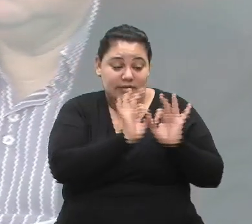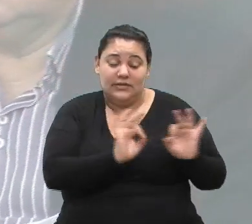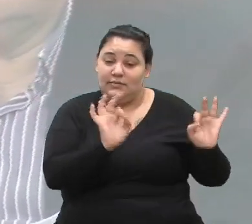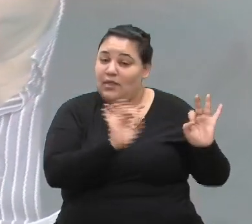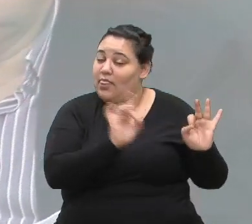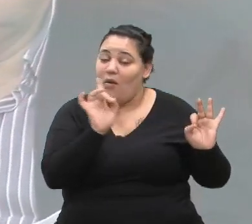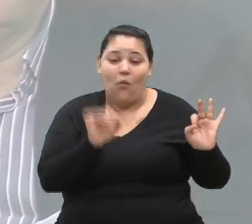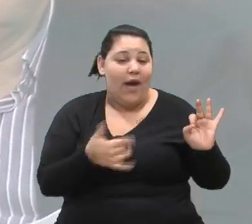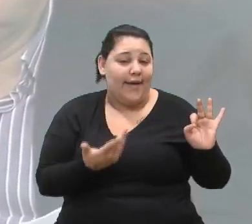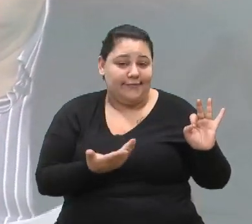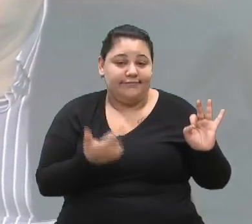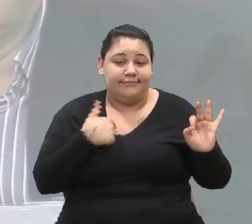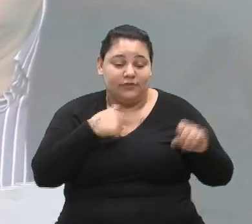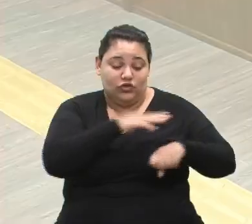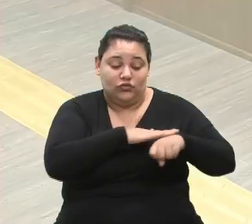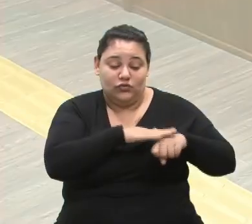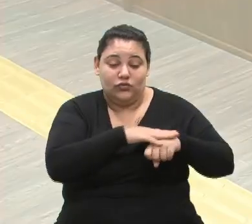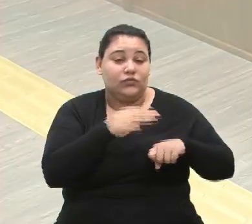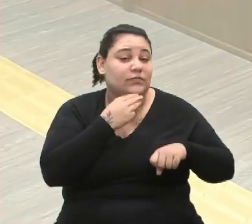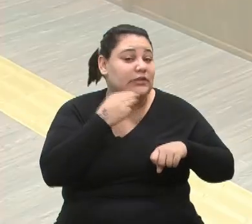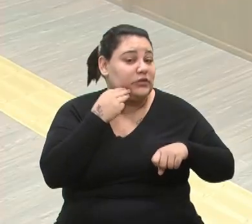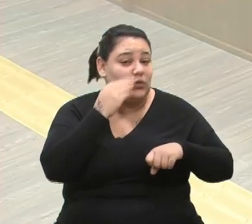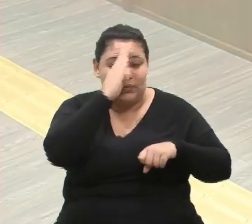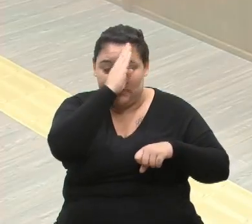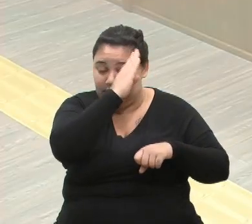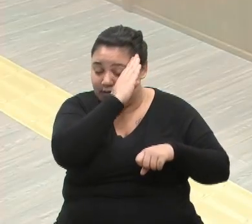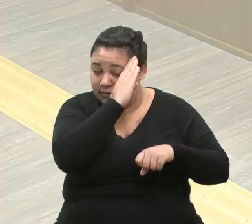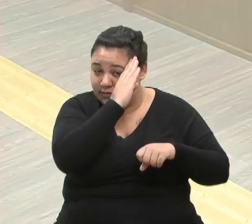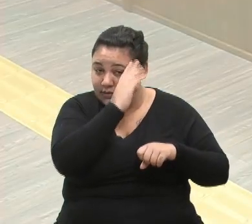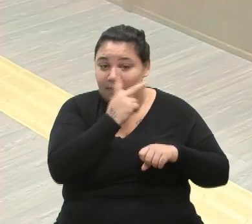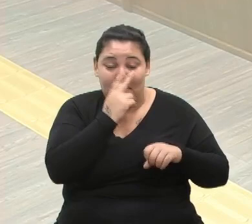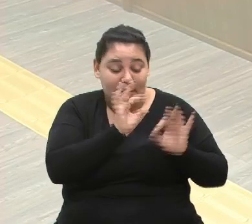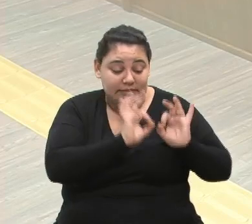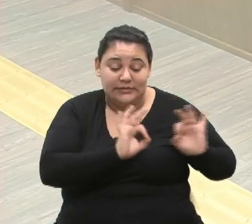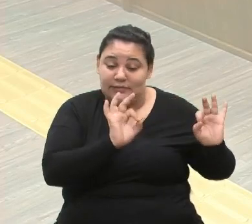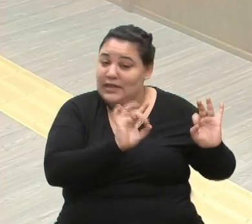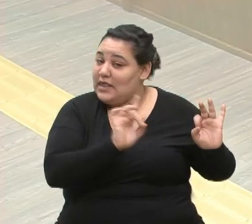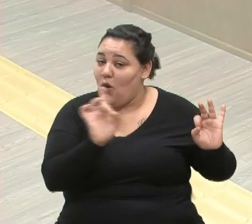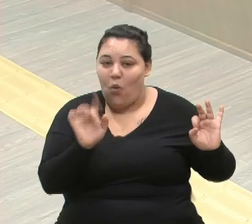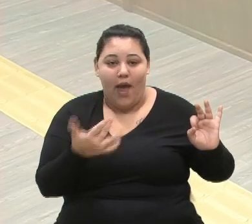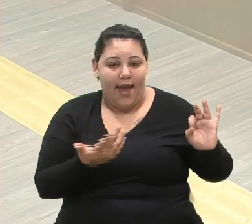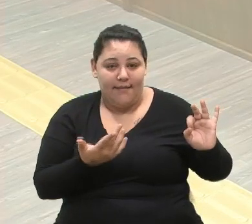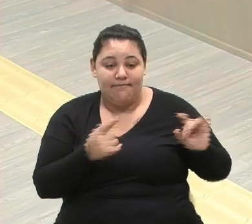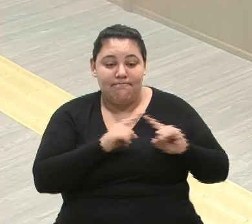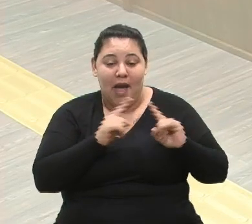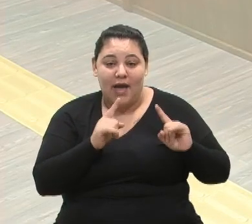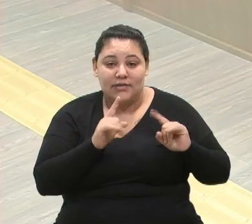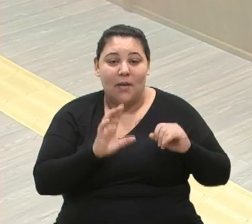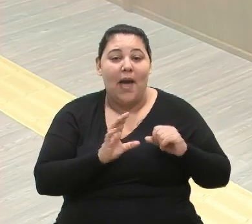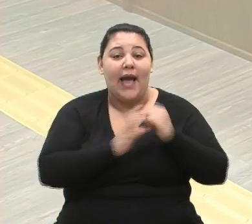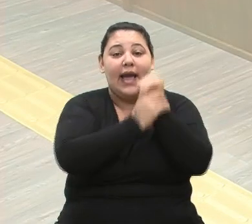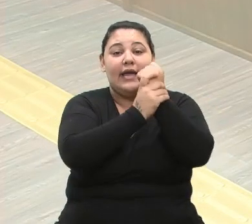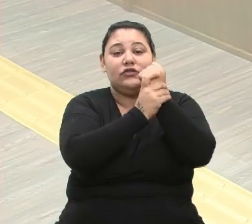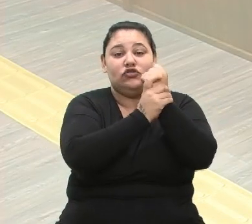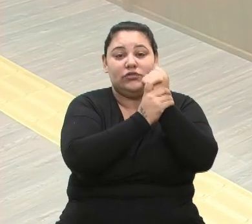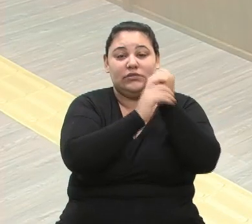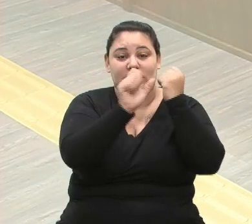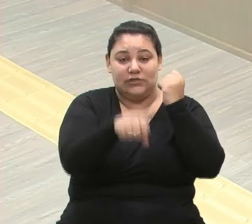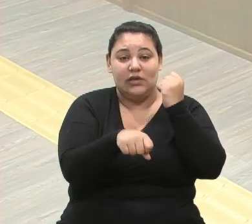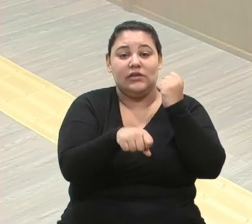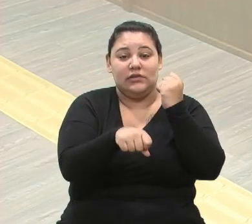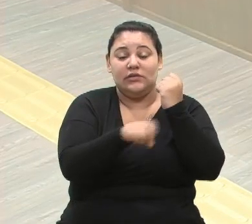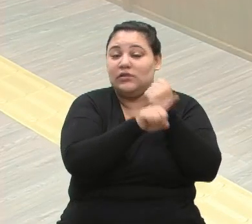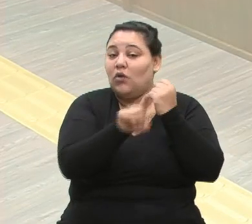Nós conversávamos aqui com a vereadora Marisol e o vereador Bressan. Parece simples, mas não é. Mas aqui é uma garantia não só